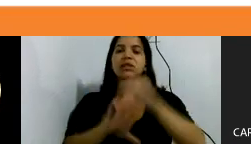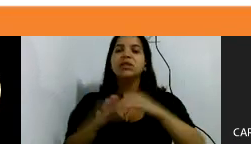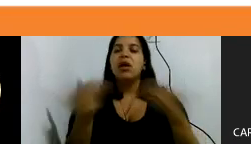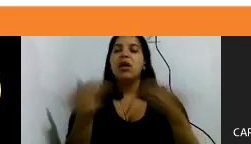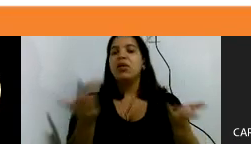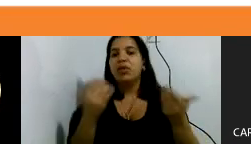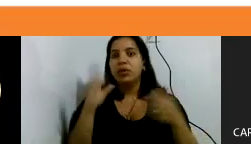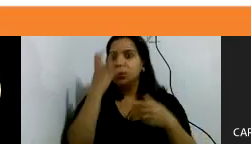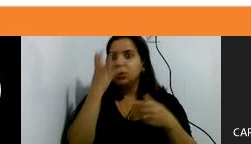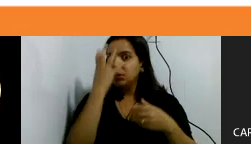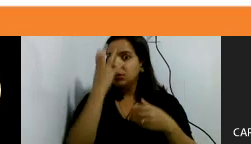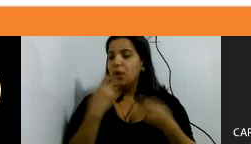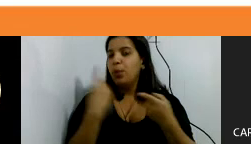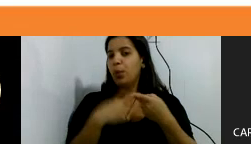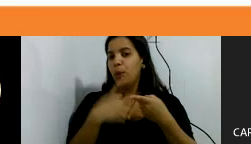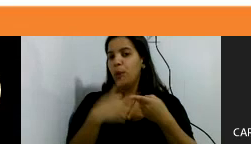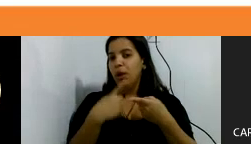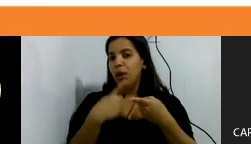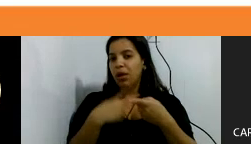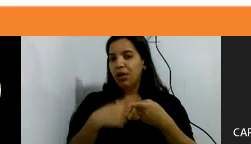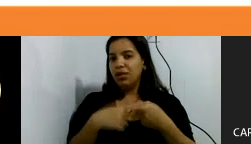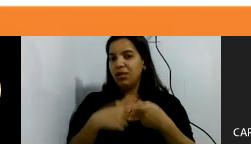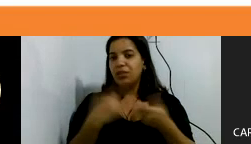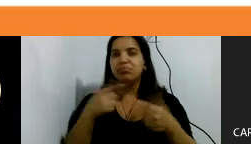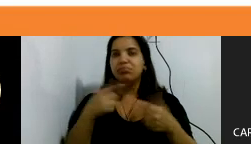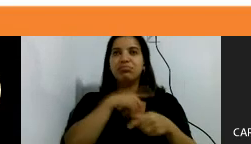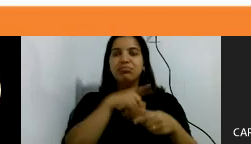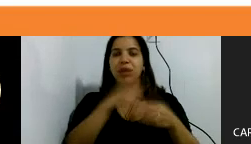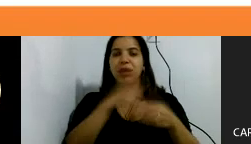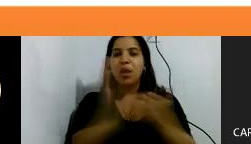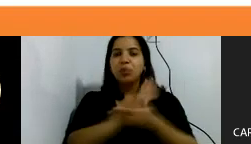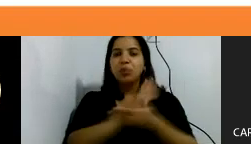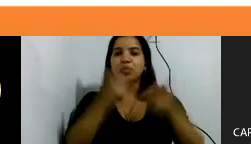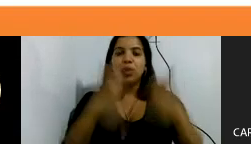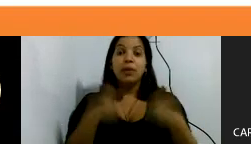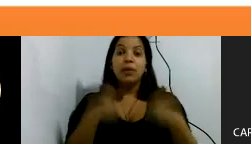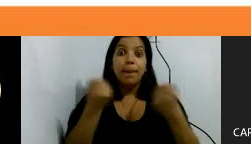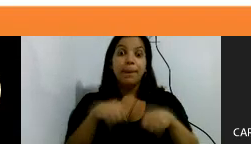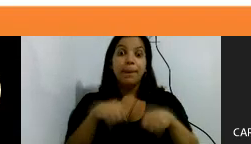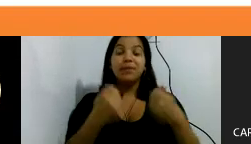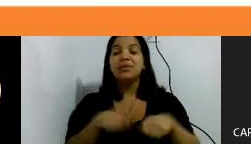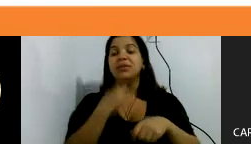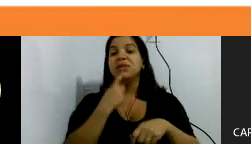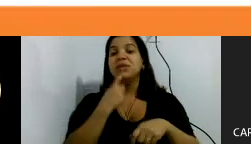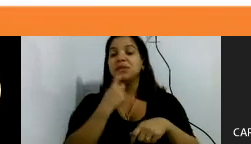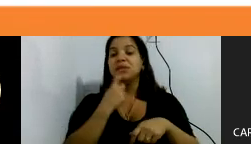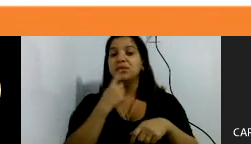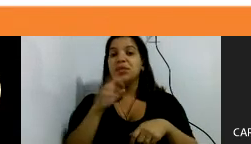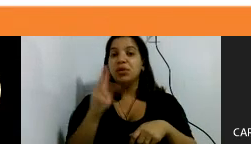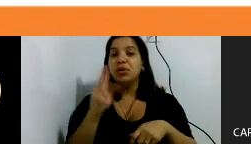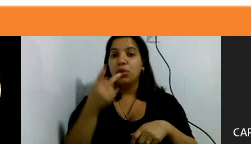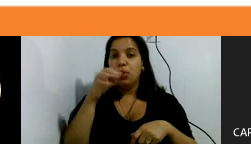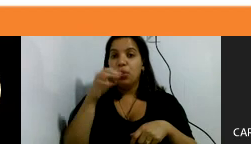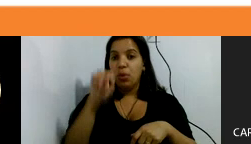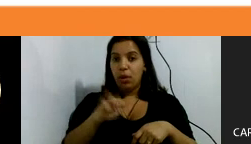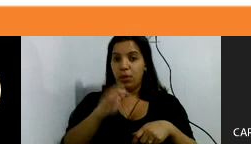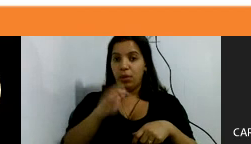é gravíssimo, porque a gente tem diversas instituições que dependem dessas bolsas do Hemominas.